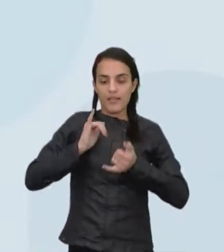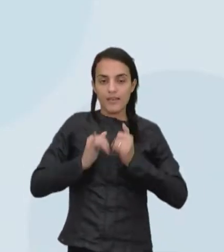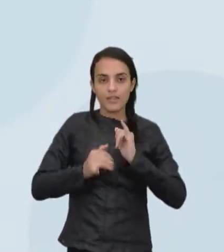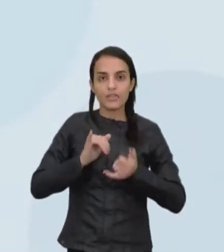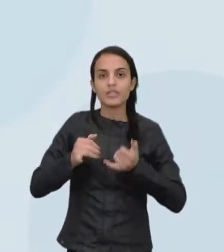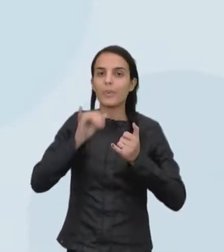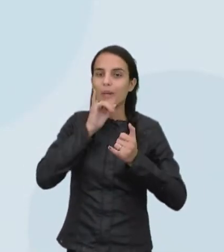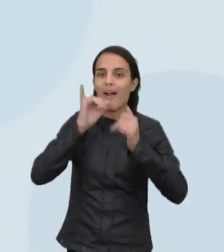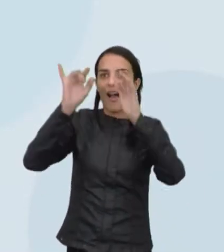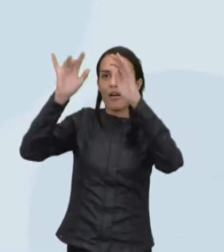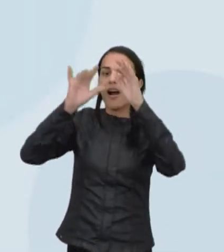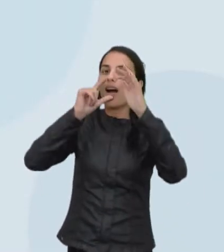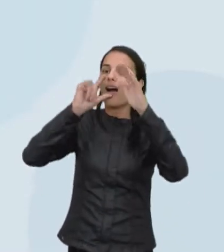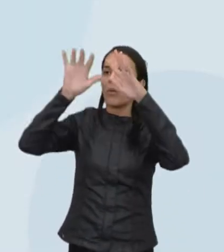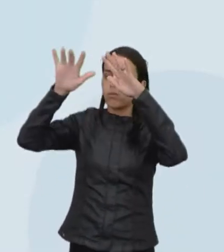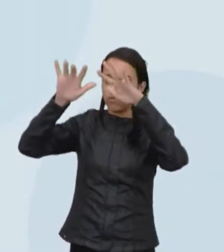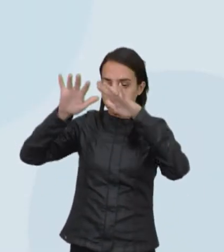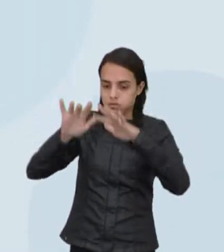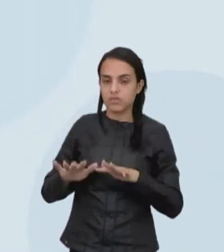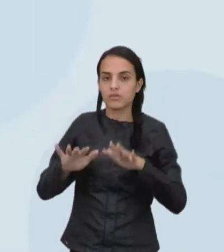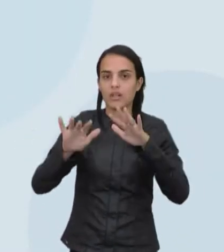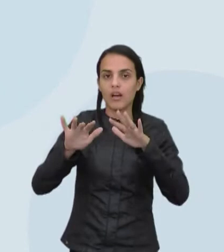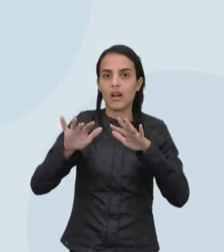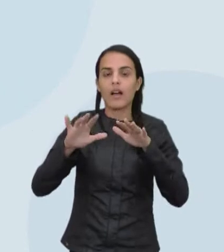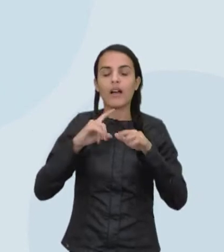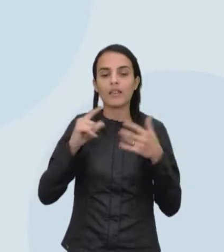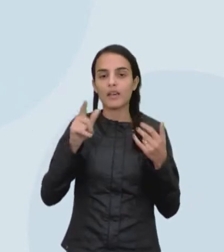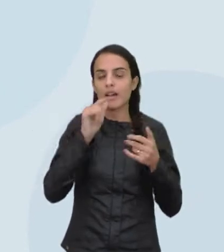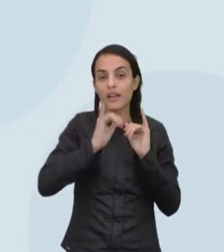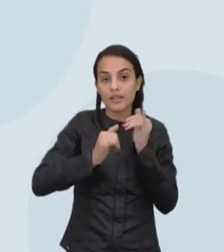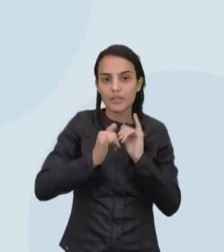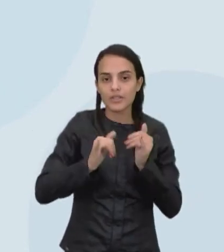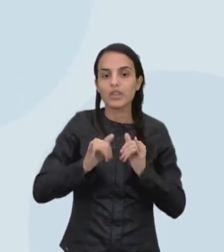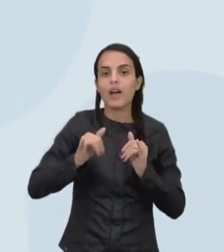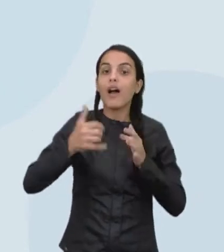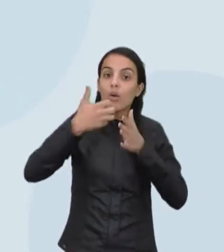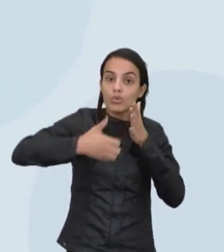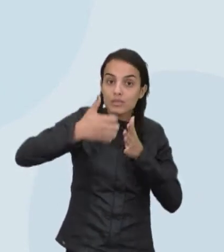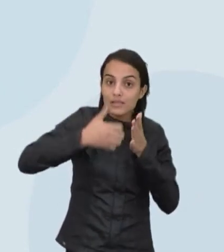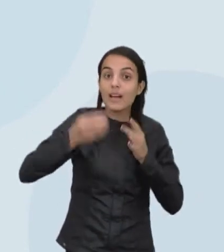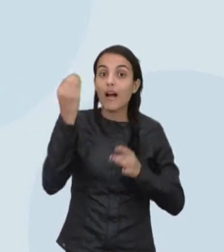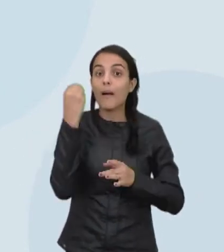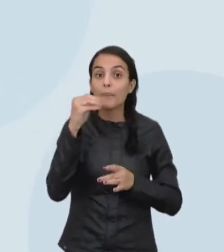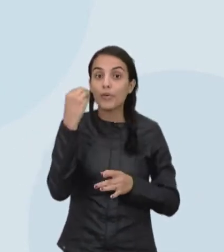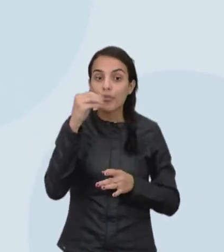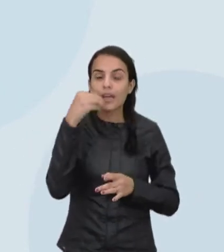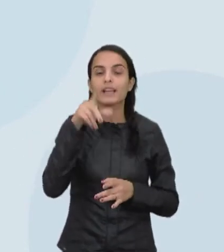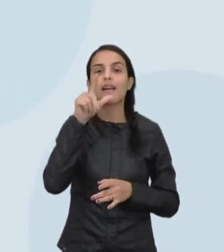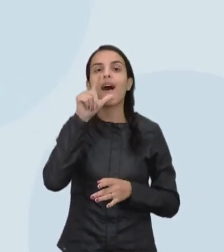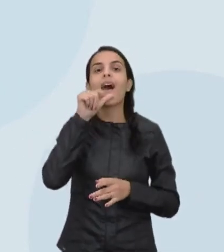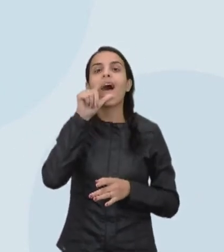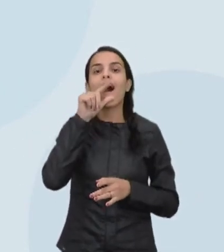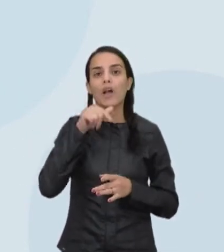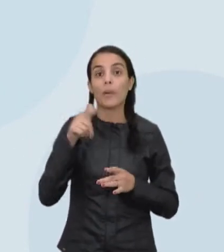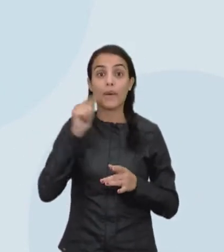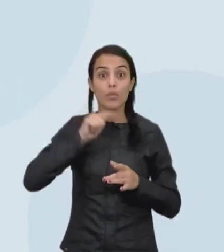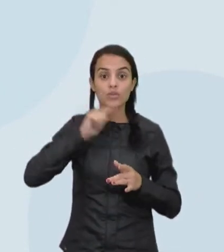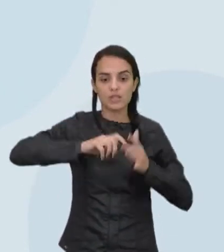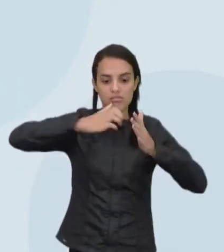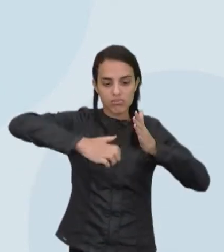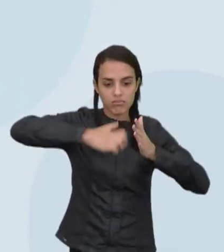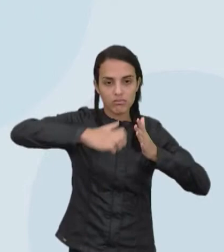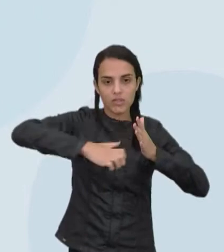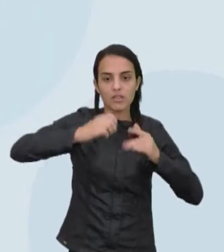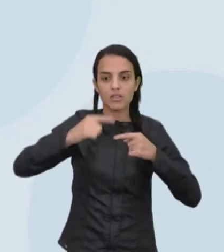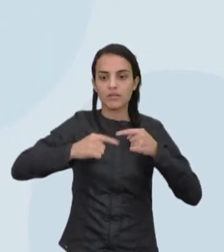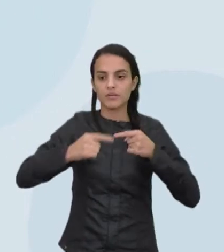passa a rotar o eixo, né? E há usinas que aproveitam a correnteza do rio para girar essa turbina. O eixo da turbina